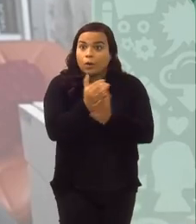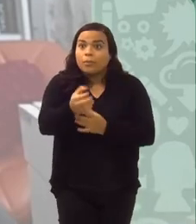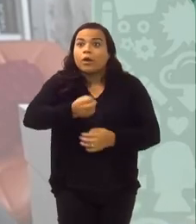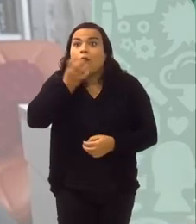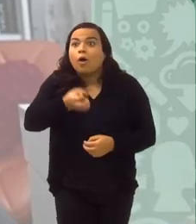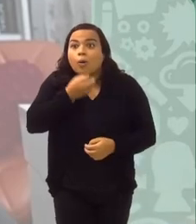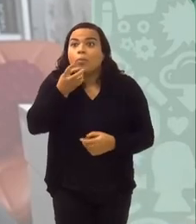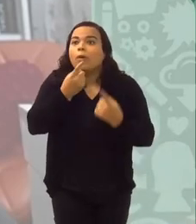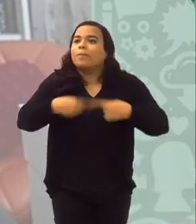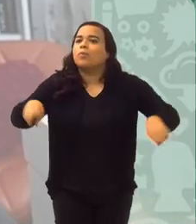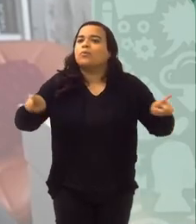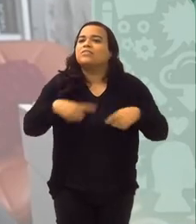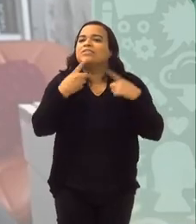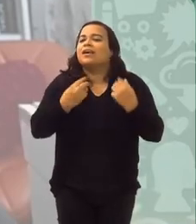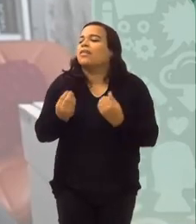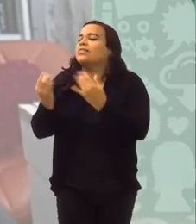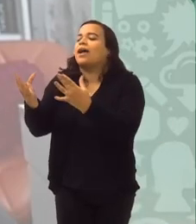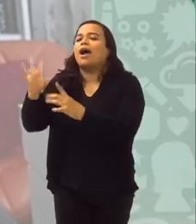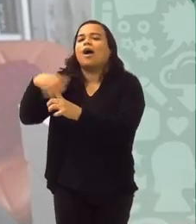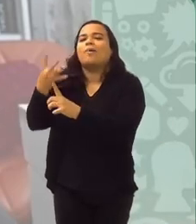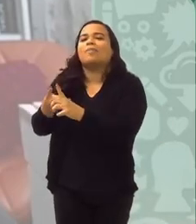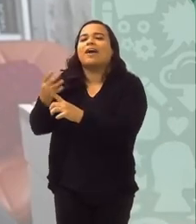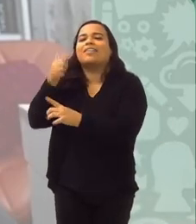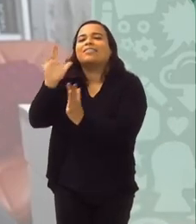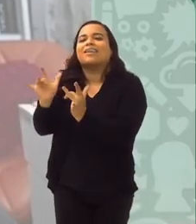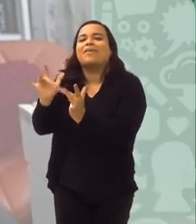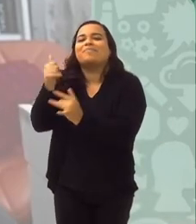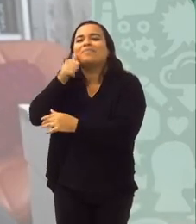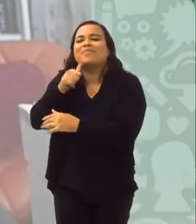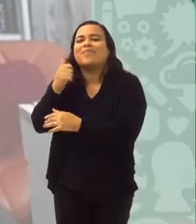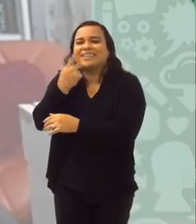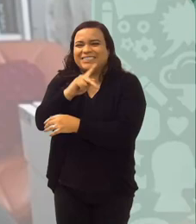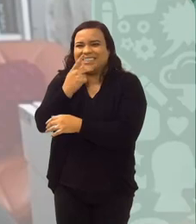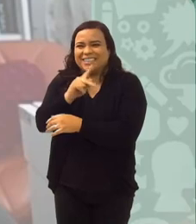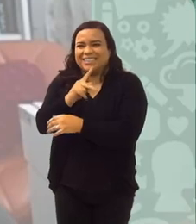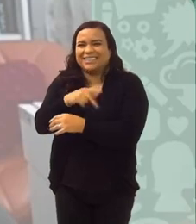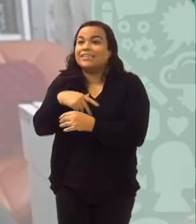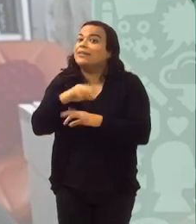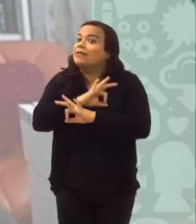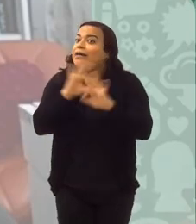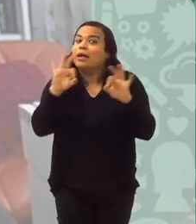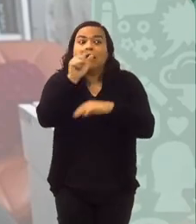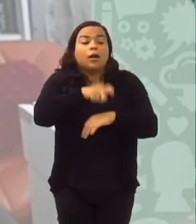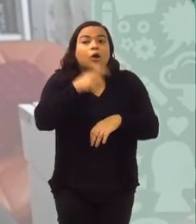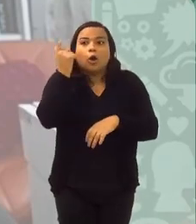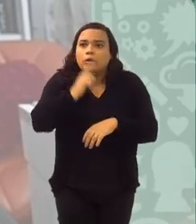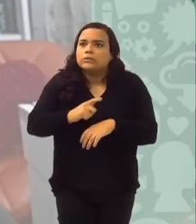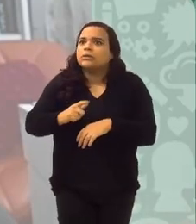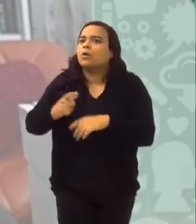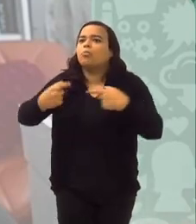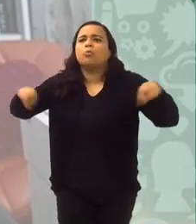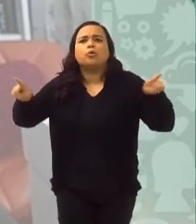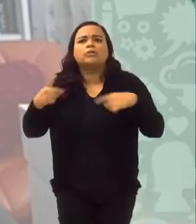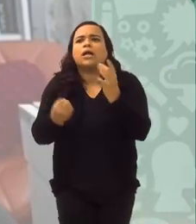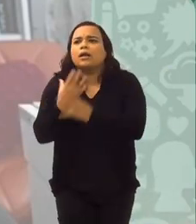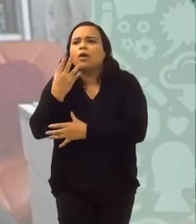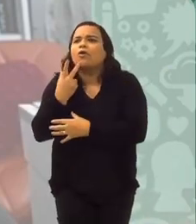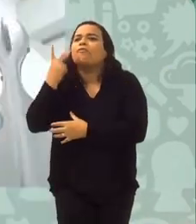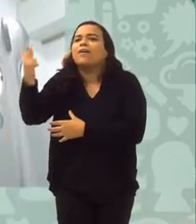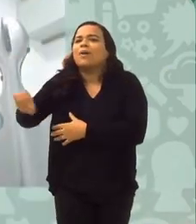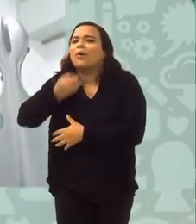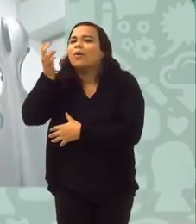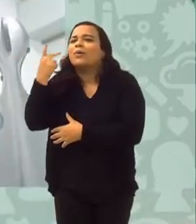uma música para a namorada. E foi muito legal que durante esse período ele conseguiu acabar de compor, fez a música, falou com